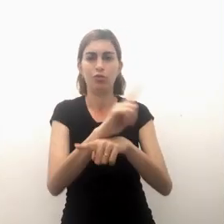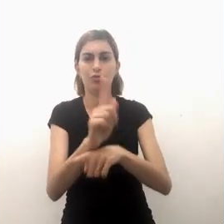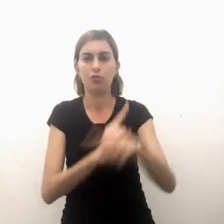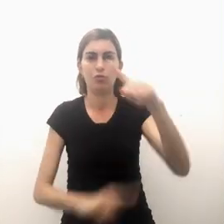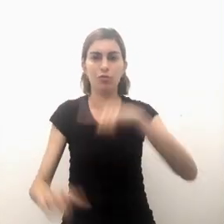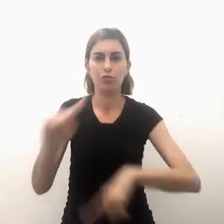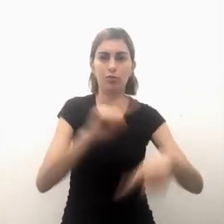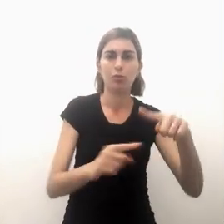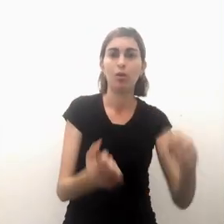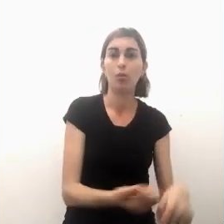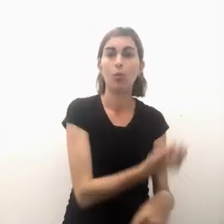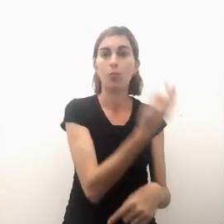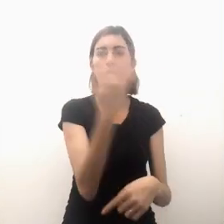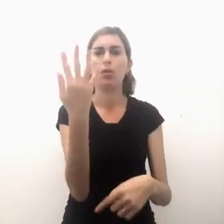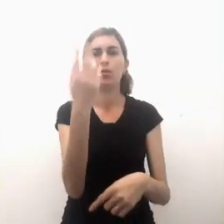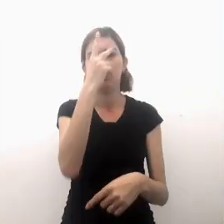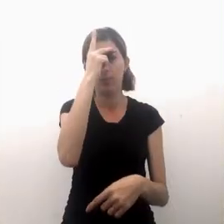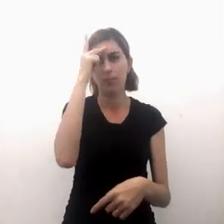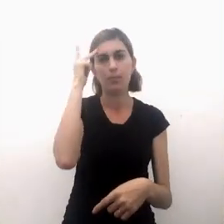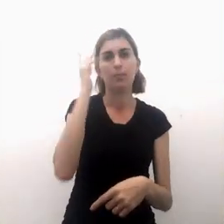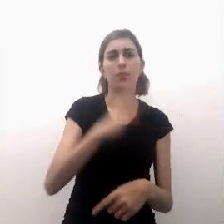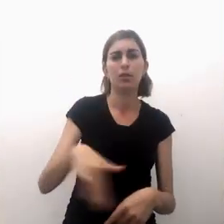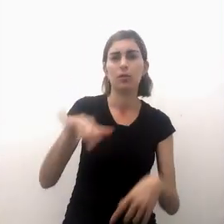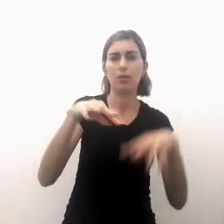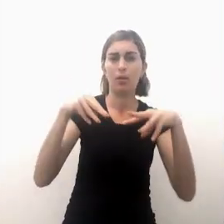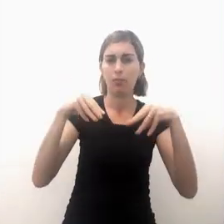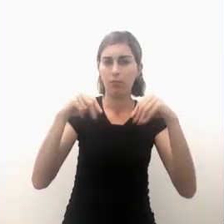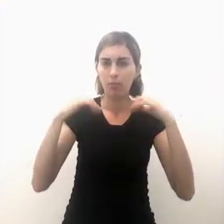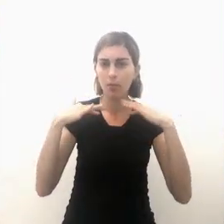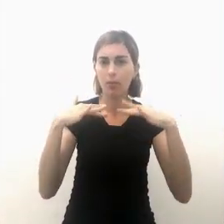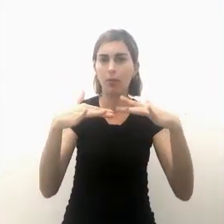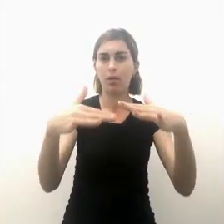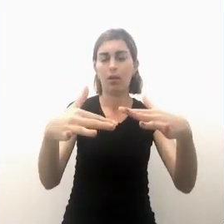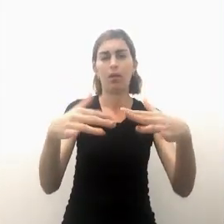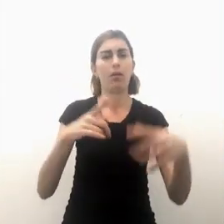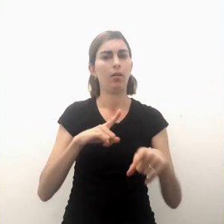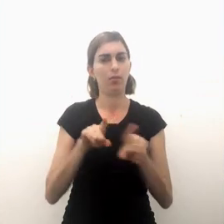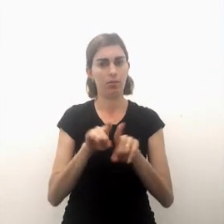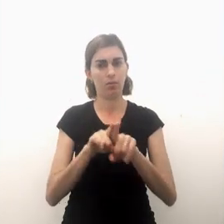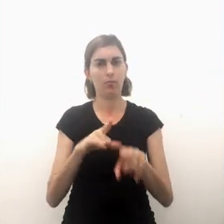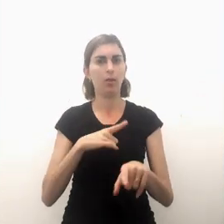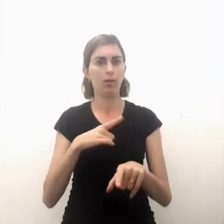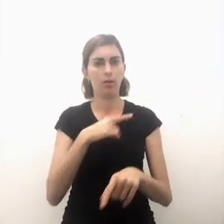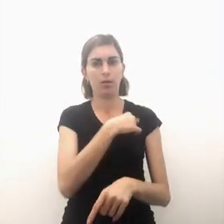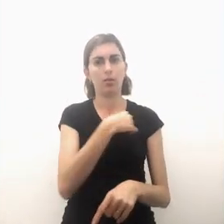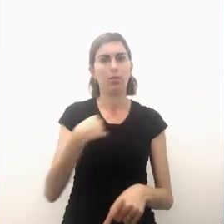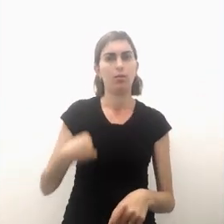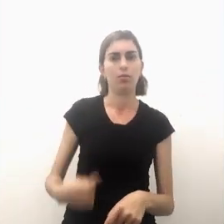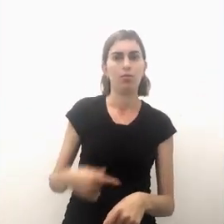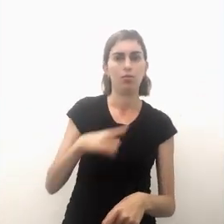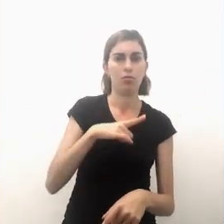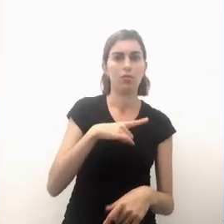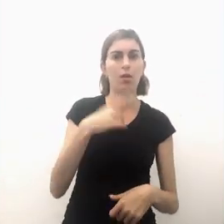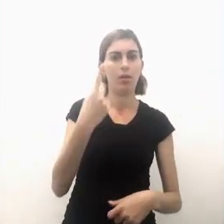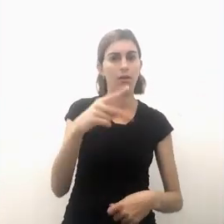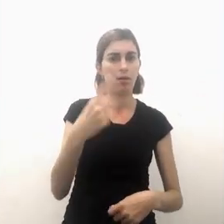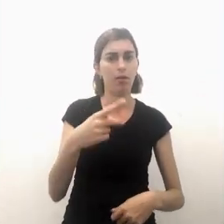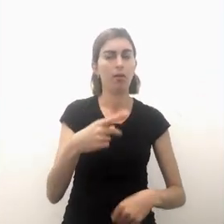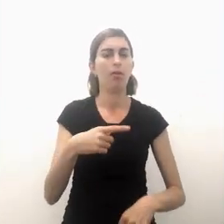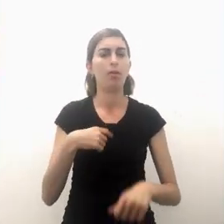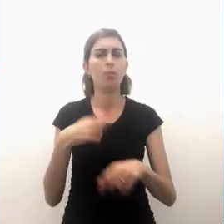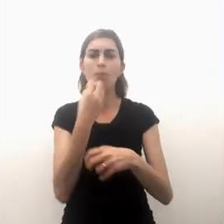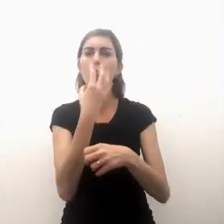pessoas, tá? Com essa quantidade de terras também absurdas que a China tem, ela com uma